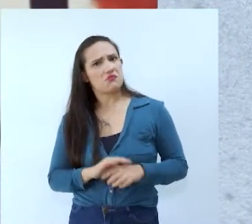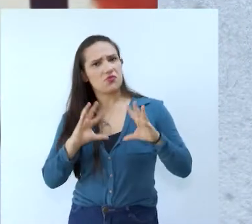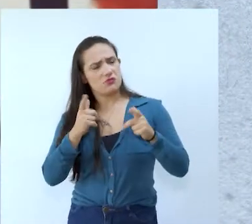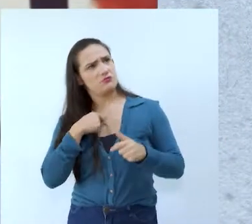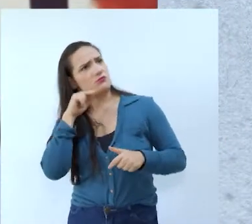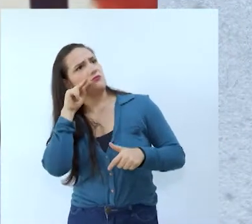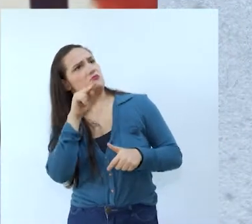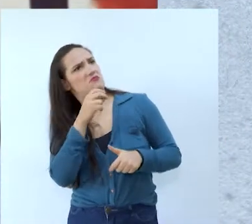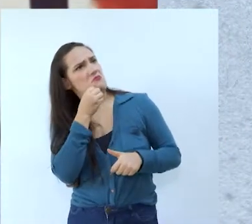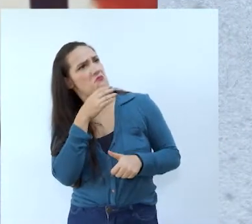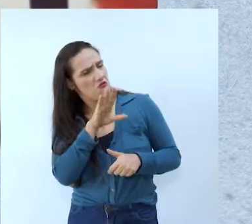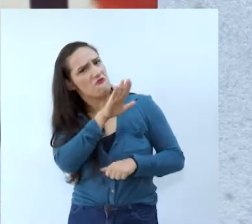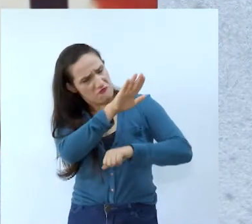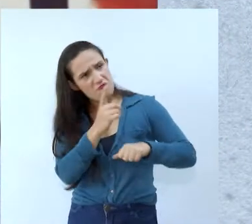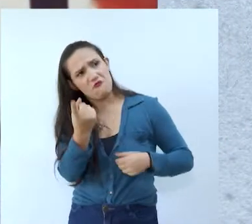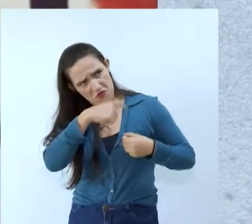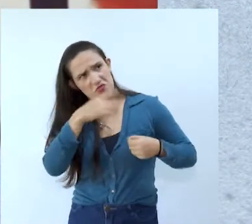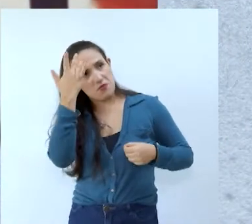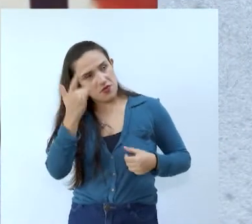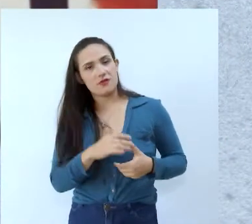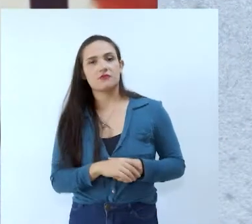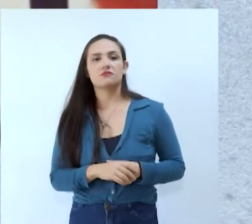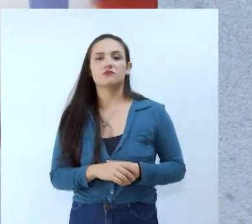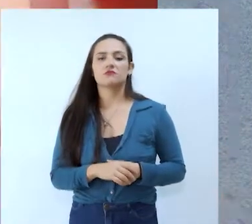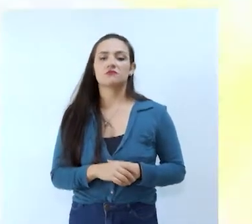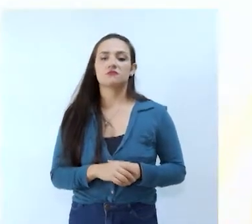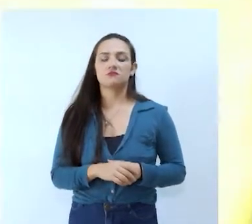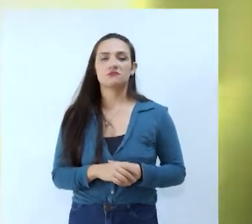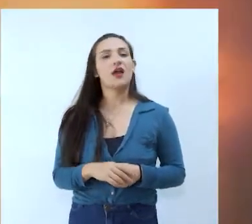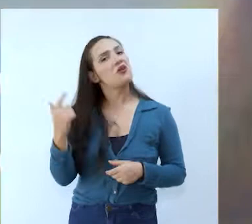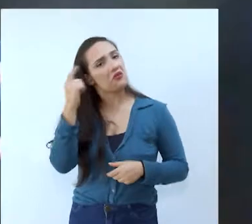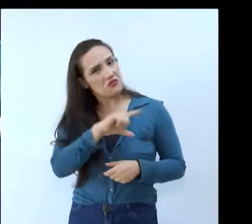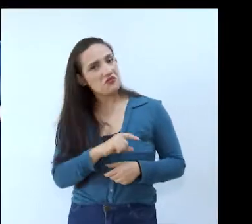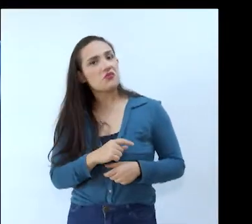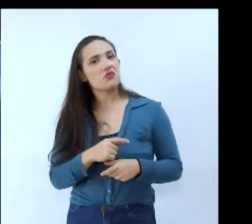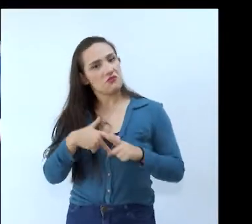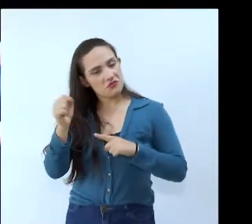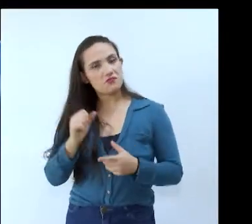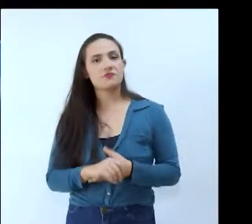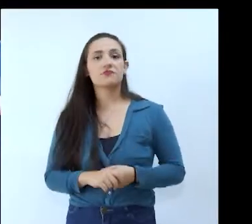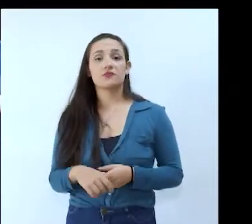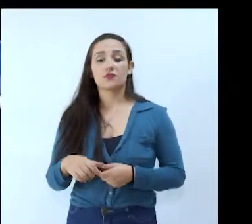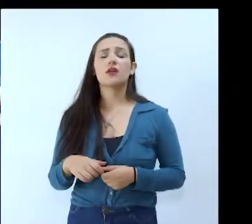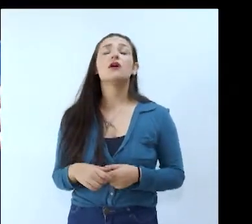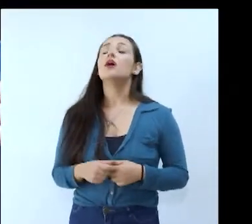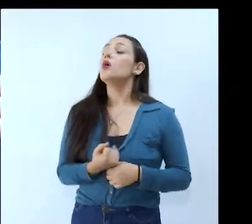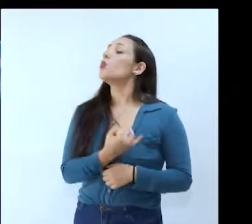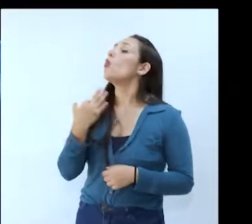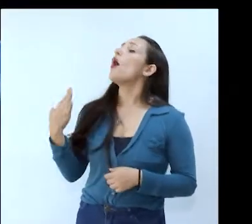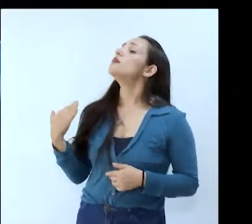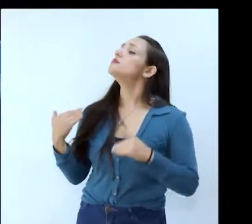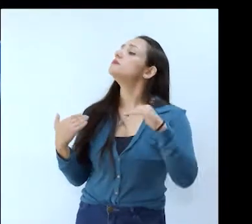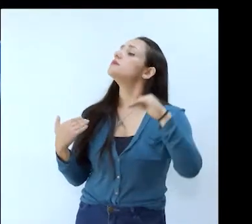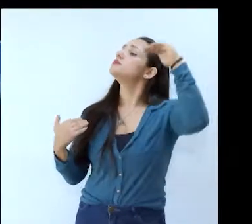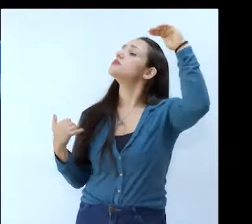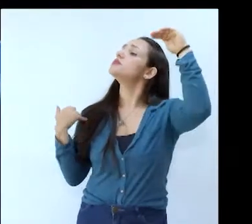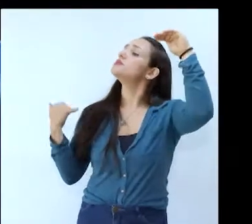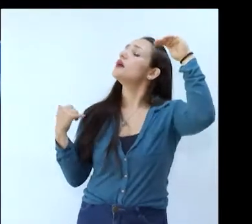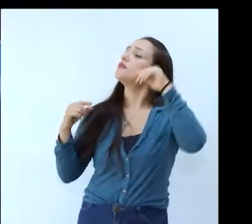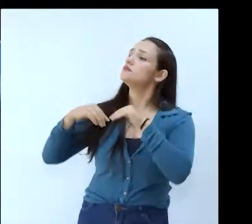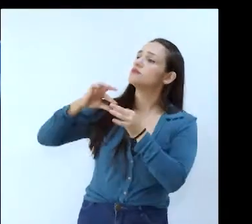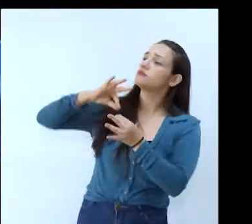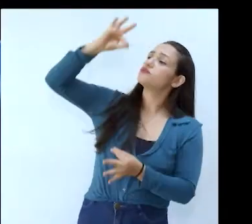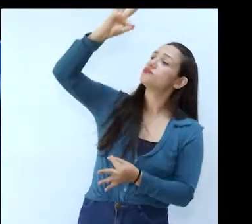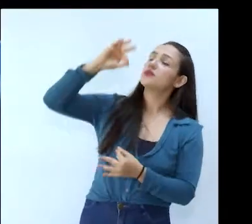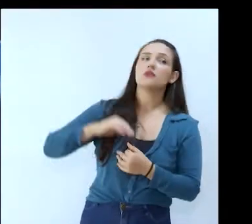falou assim, não, eu gostava de jogar lateral esquerdo. Aí o Silvelich, na época, era um outro treinador da base, falou, não, você tem que ser zagueiro, guri, tem que